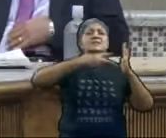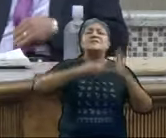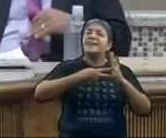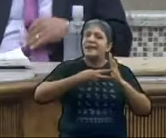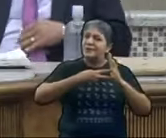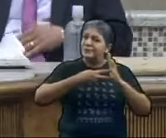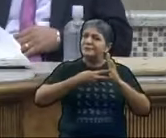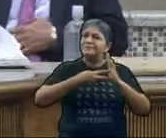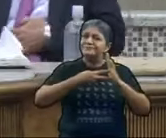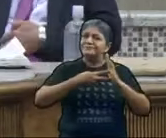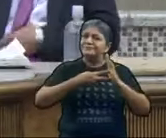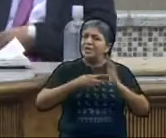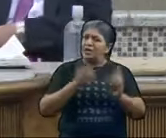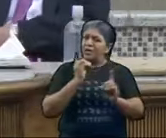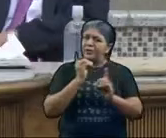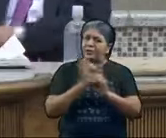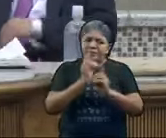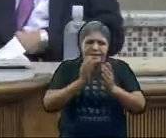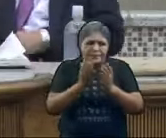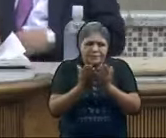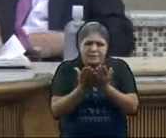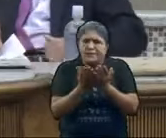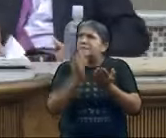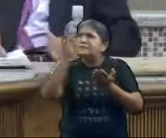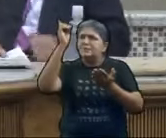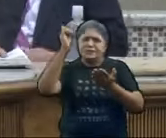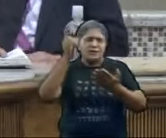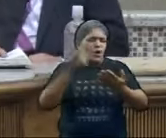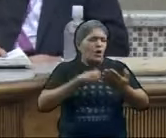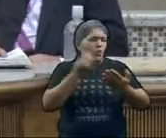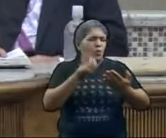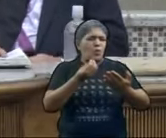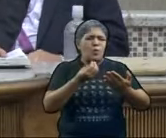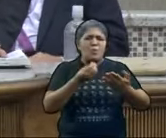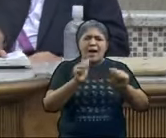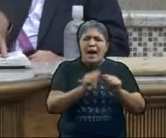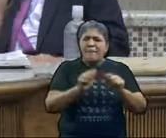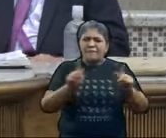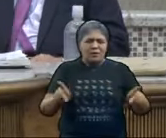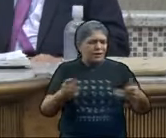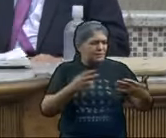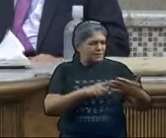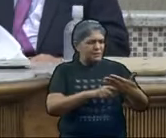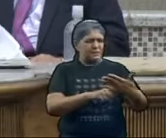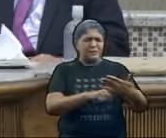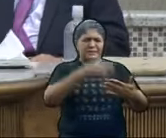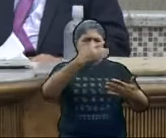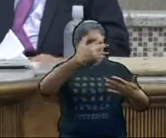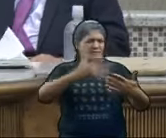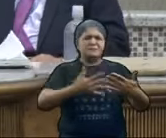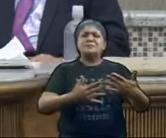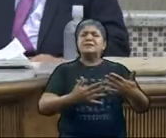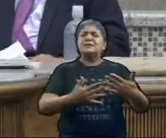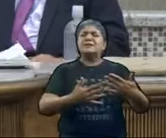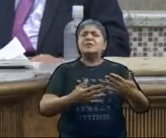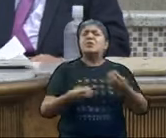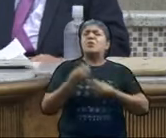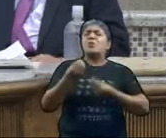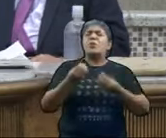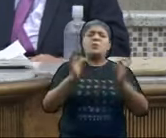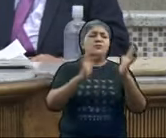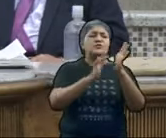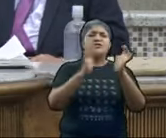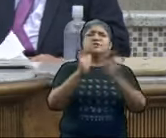livro, que está aqui no apagar das luzes da Bíblia Sagrada, o triunfo de Jesus Cristo